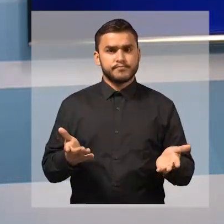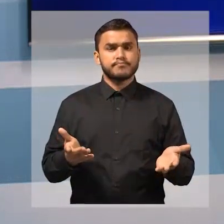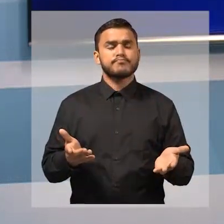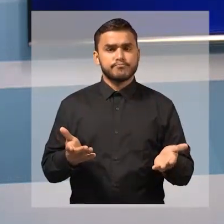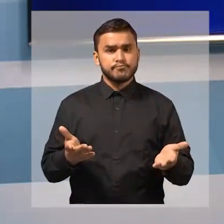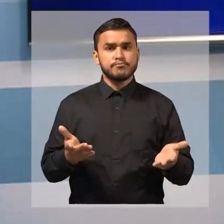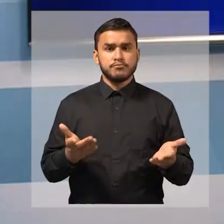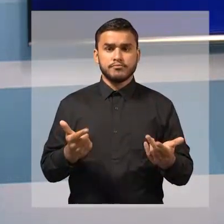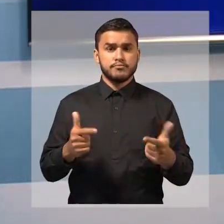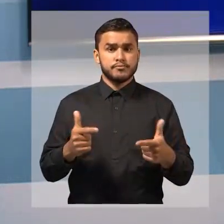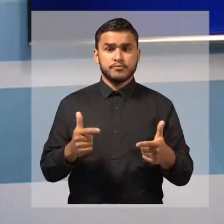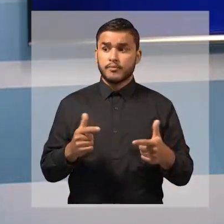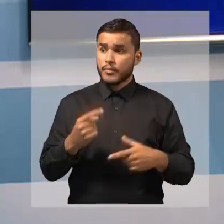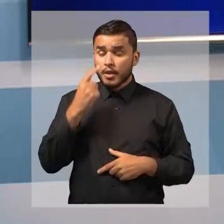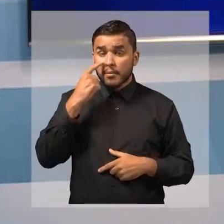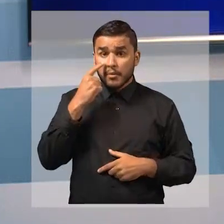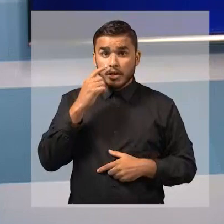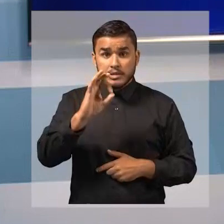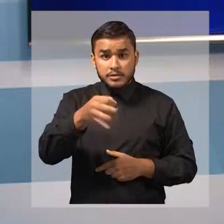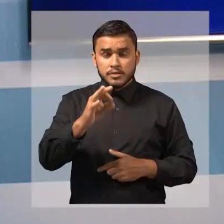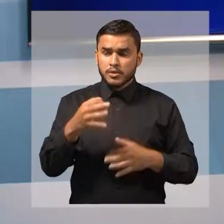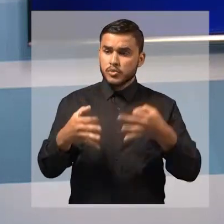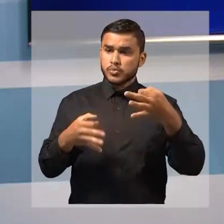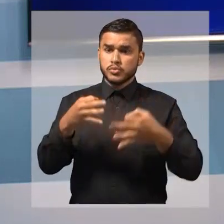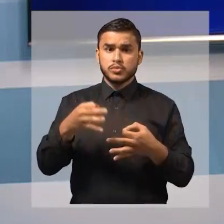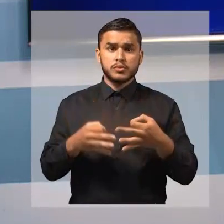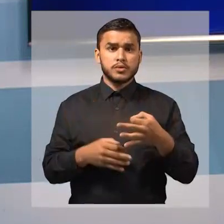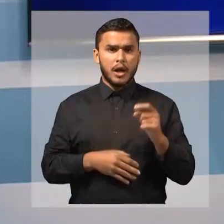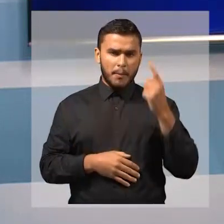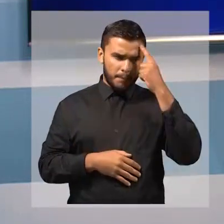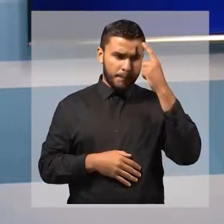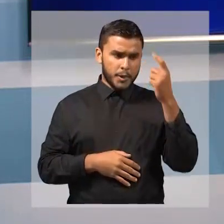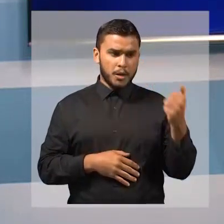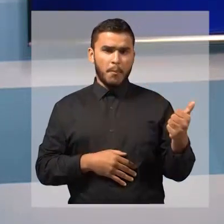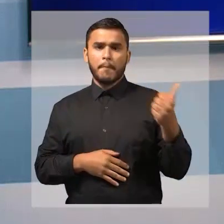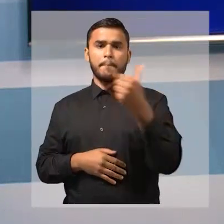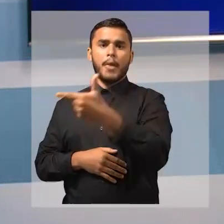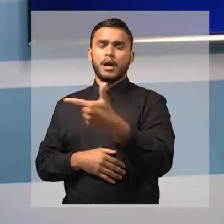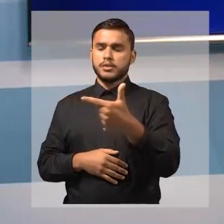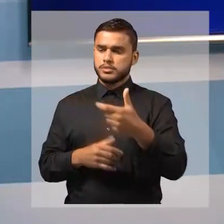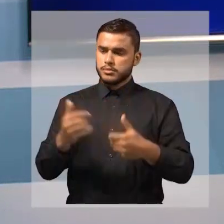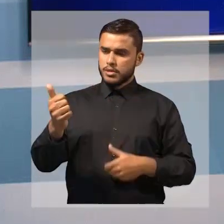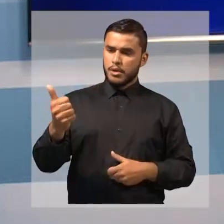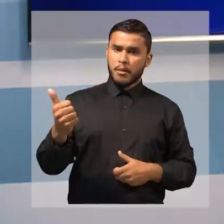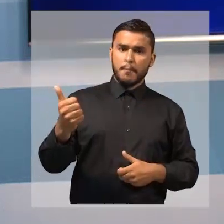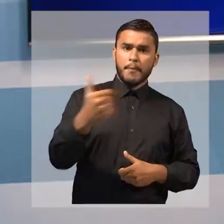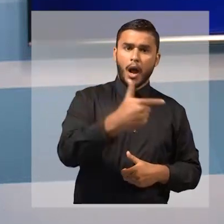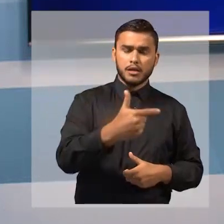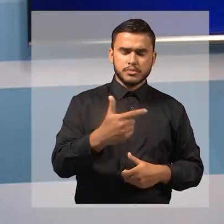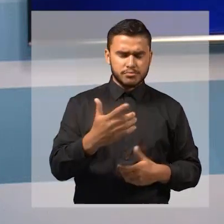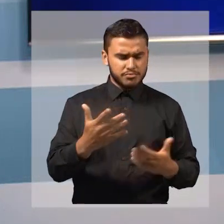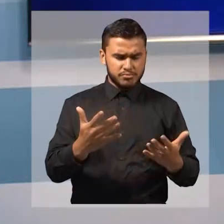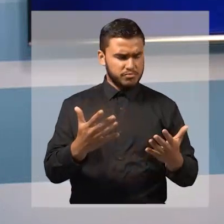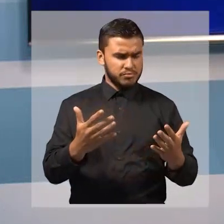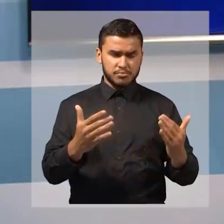né, de um poder de se sobrepor ao outro, né? Isso tem